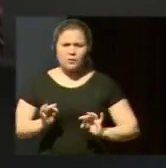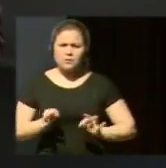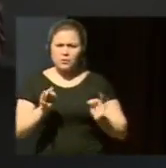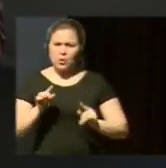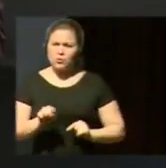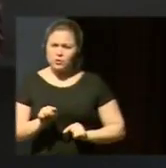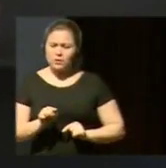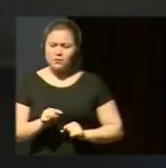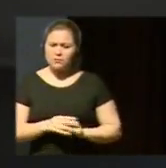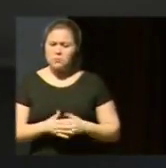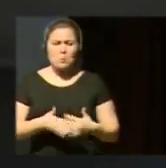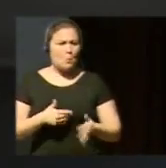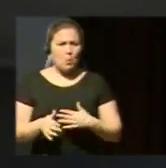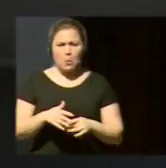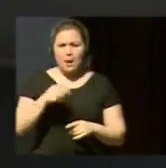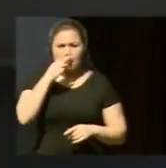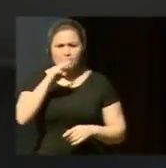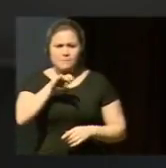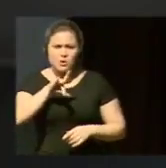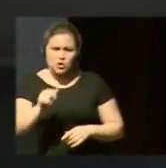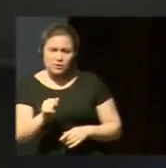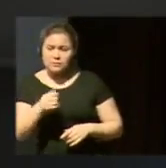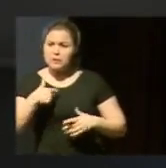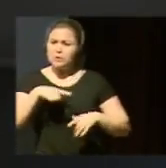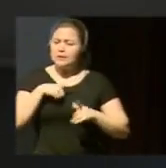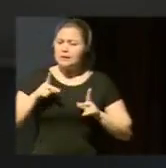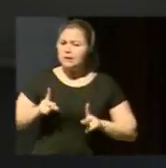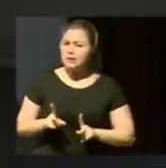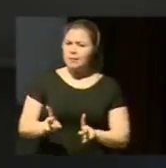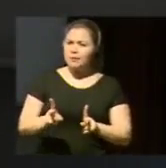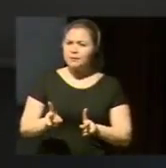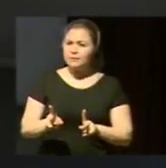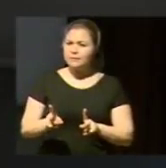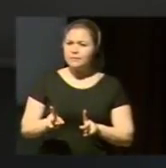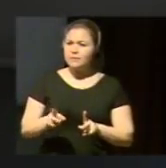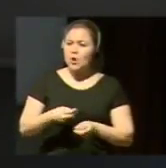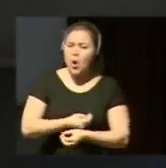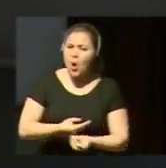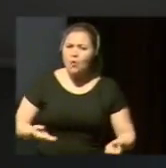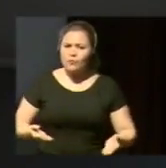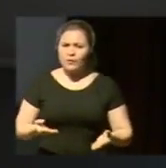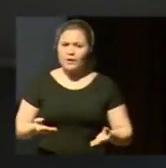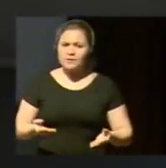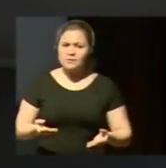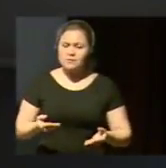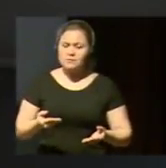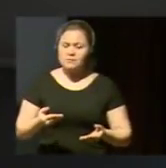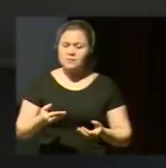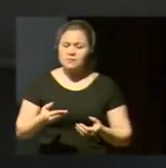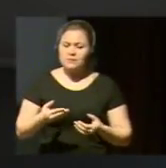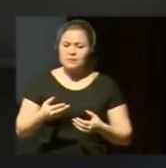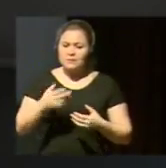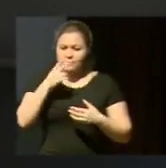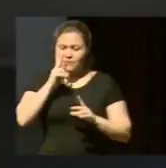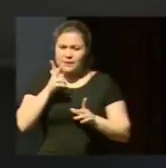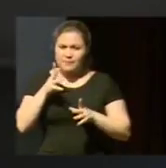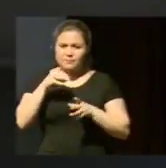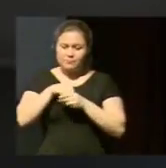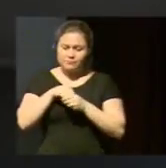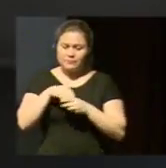tecnologia, qualquer mídia, sempre oferece fontes, sempre